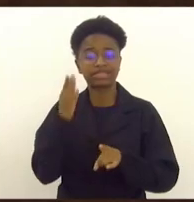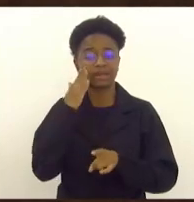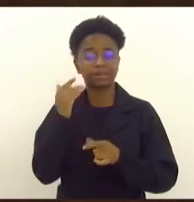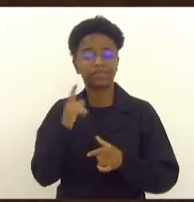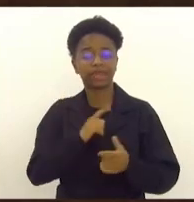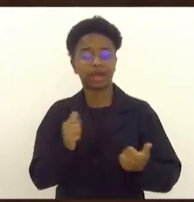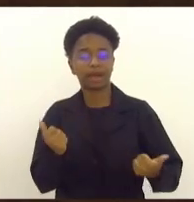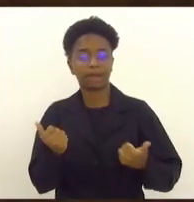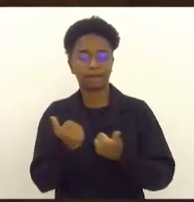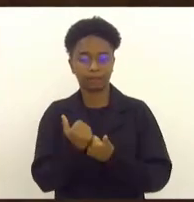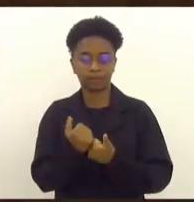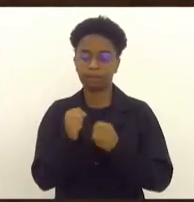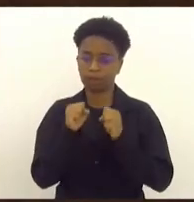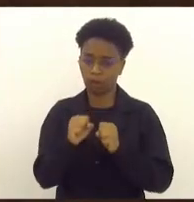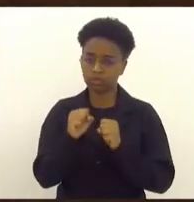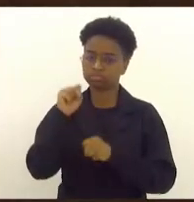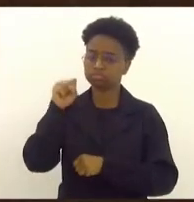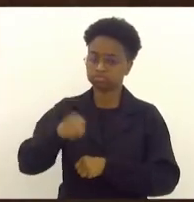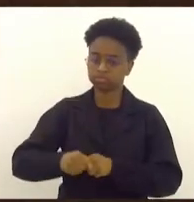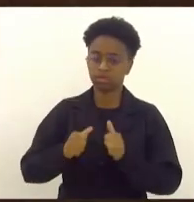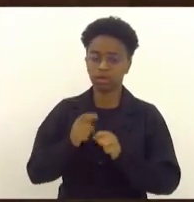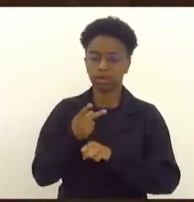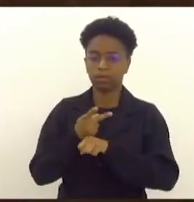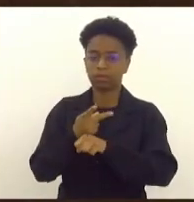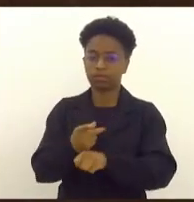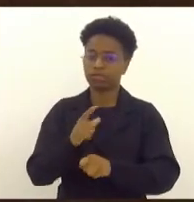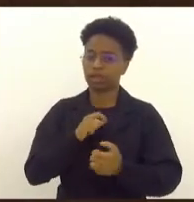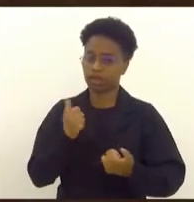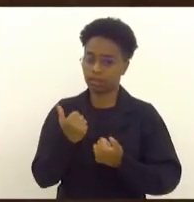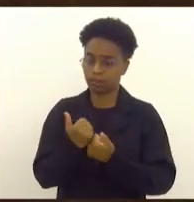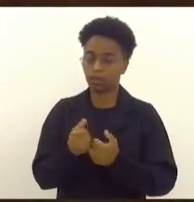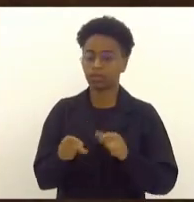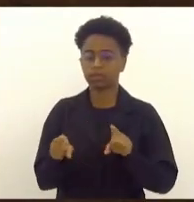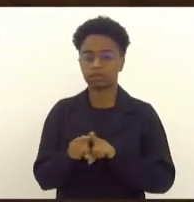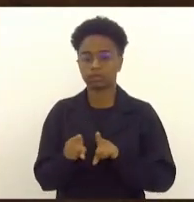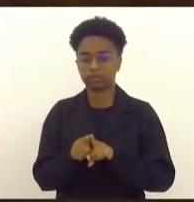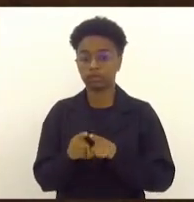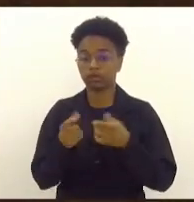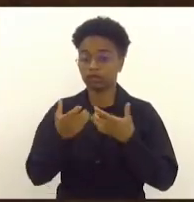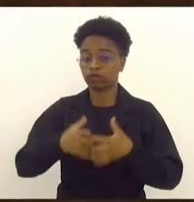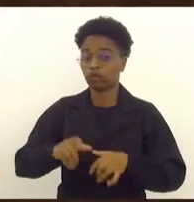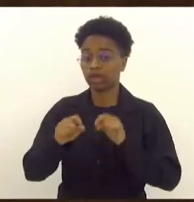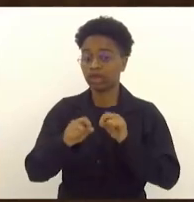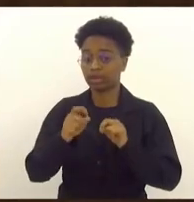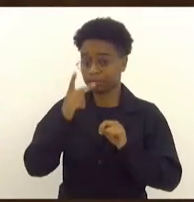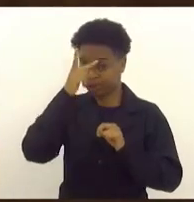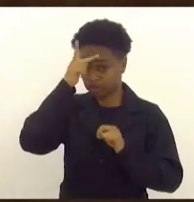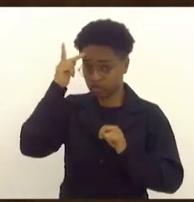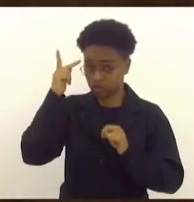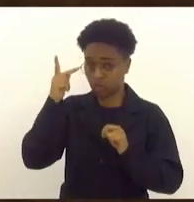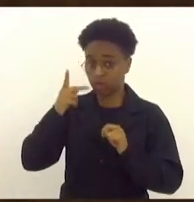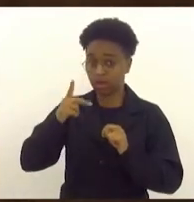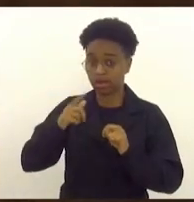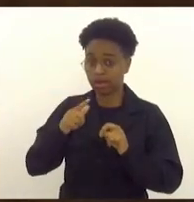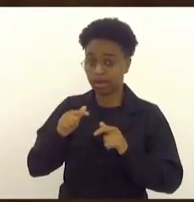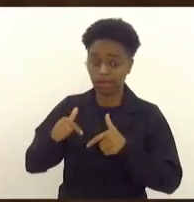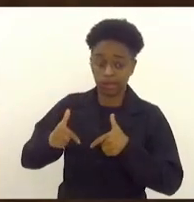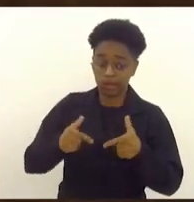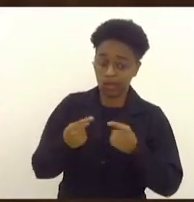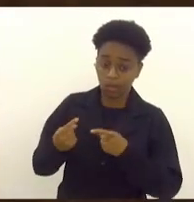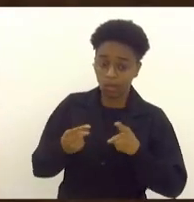que ela pode ir lá que ela vai ter uma isso funciona também para o agressor porque ele